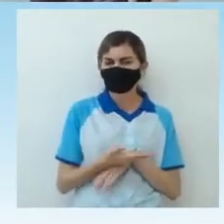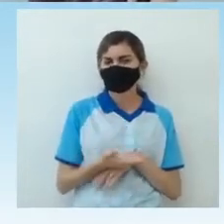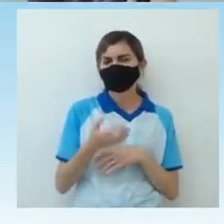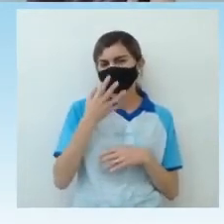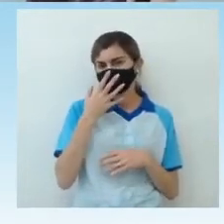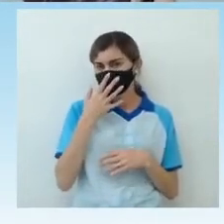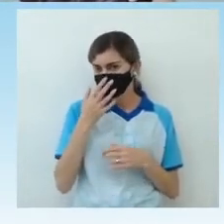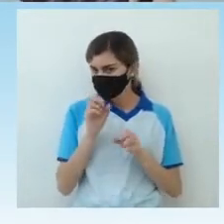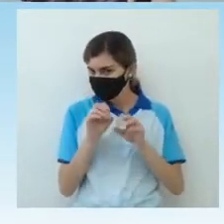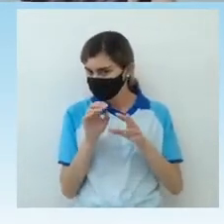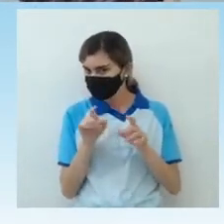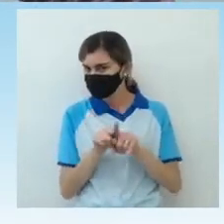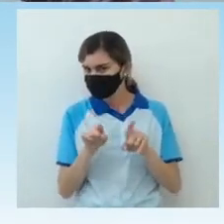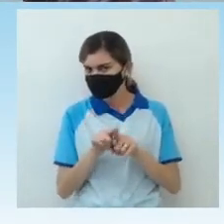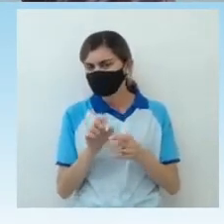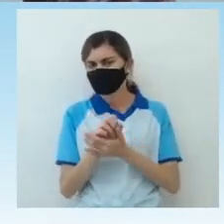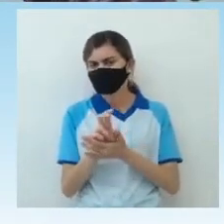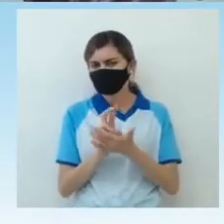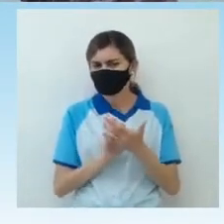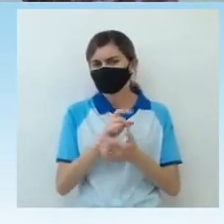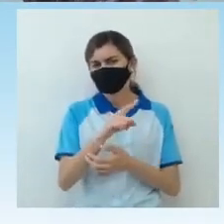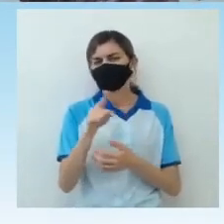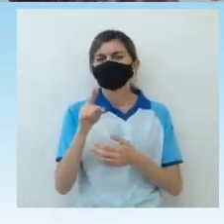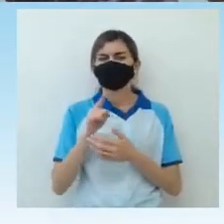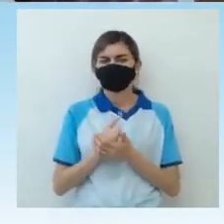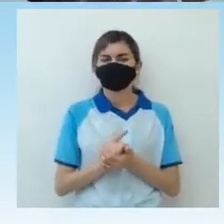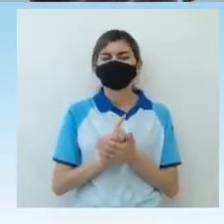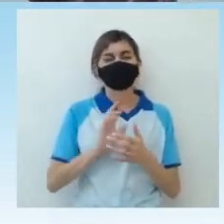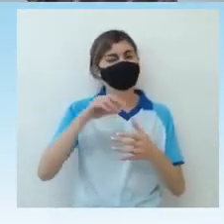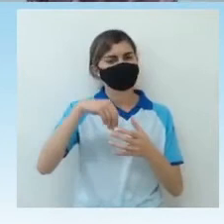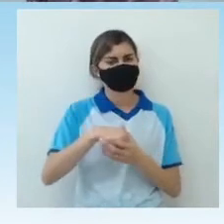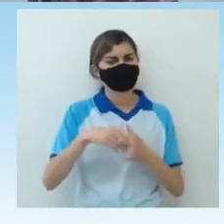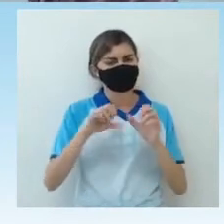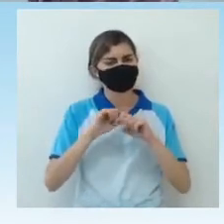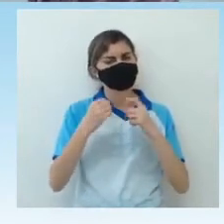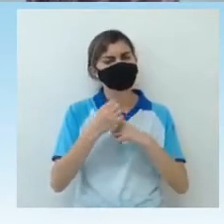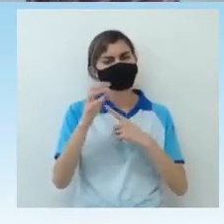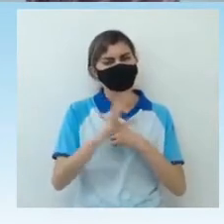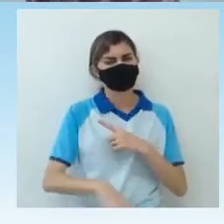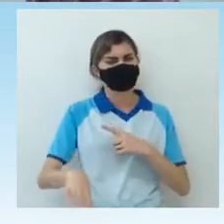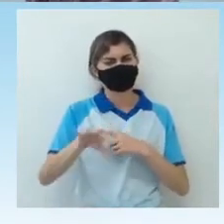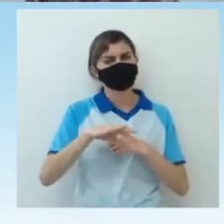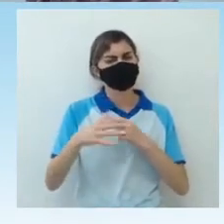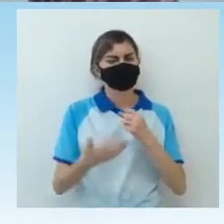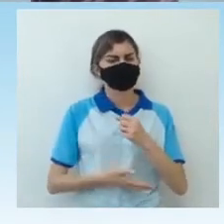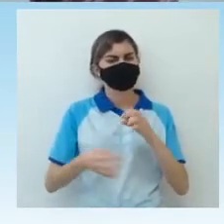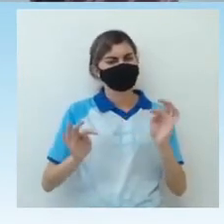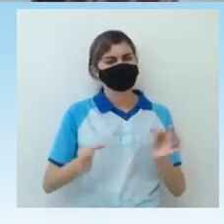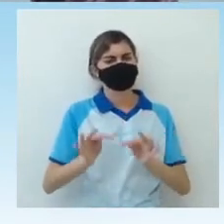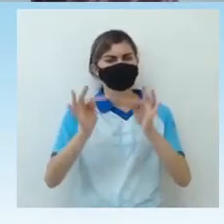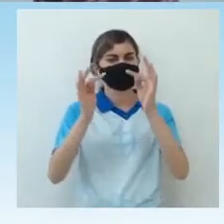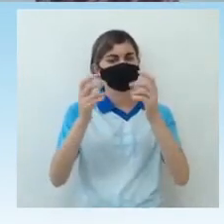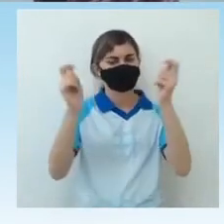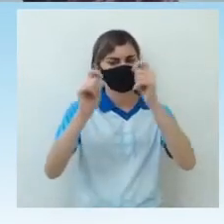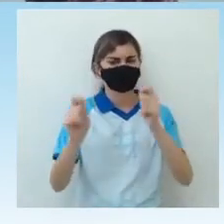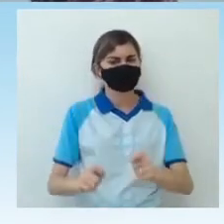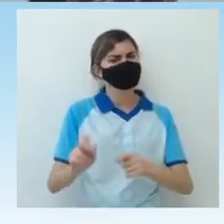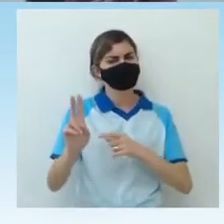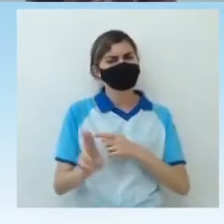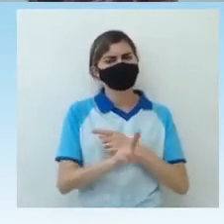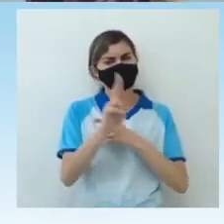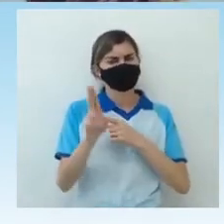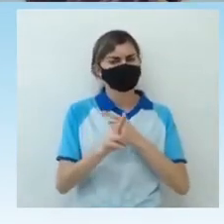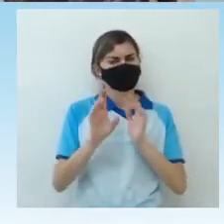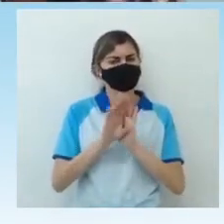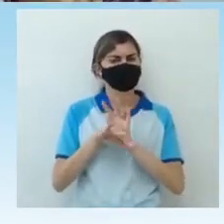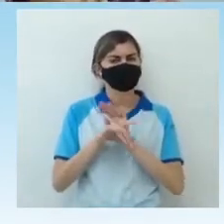aula também, não é? Do EducaPE. Então, você está inserido dentro dessa sociedade de base tecnológica. Então, o artista utiliza de um código